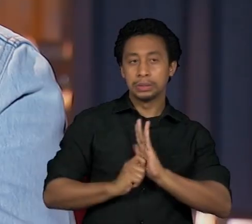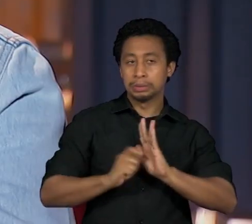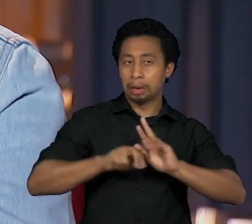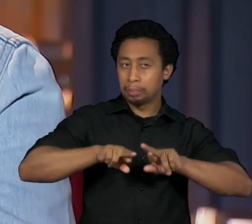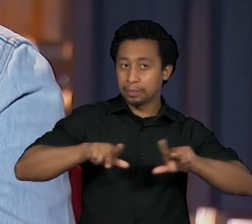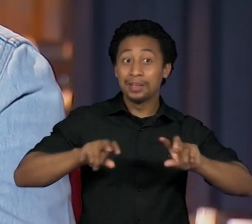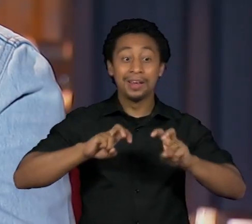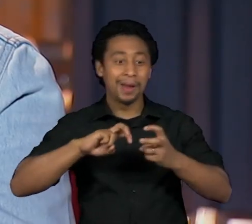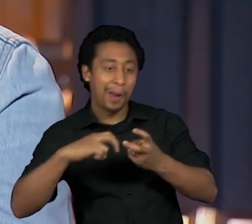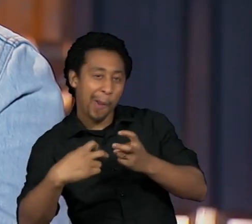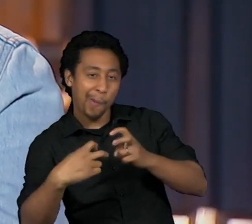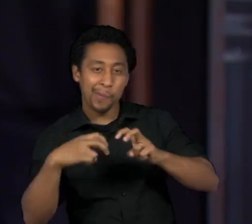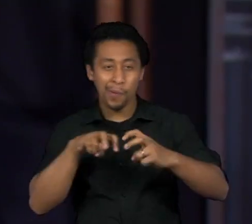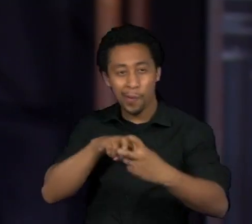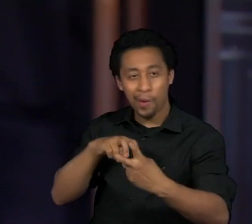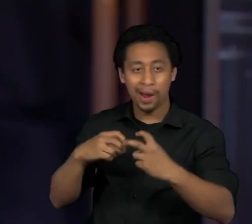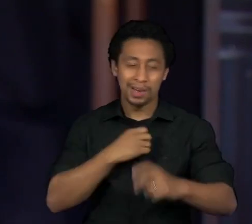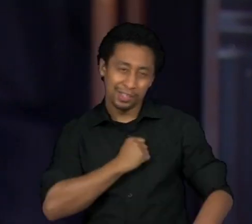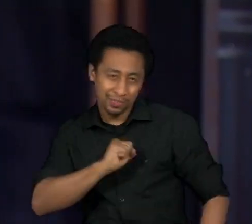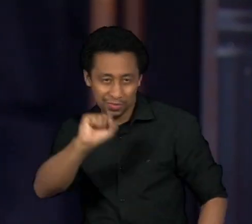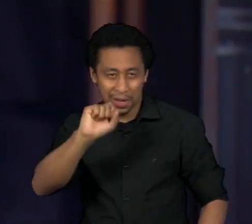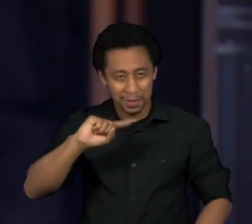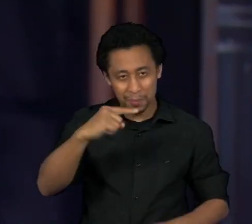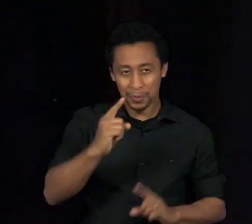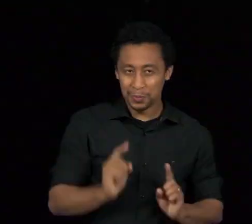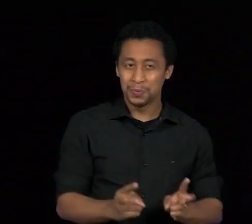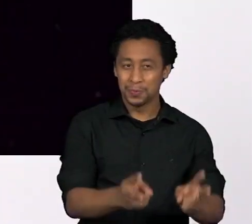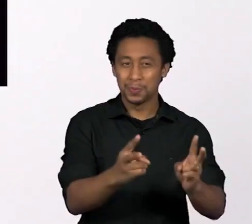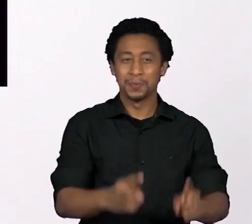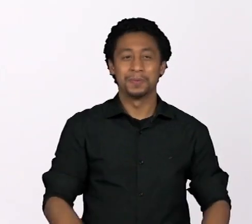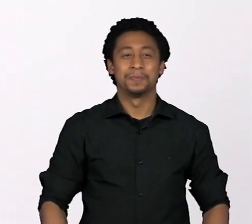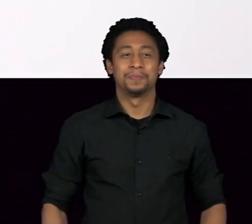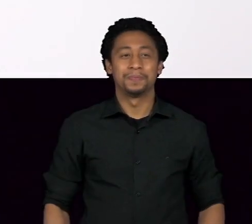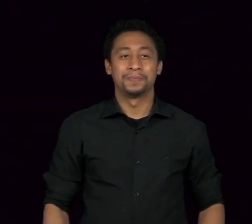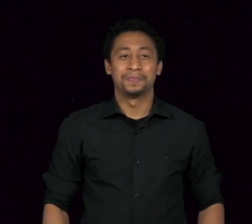a capoeira. Axé. Já voltamos.